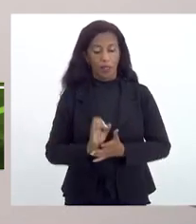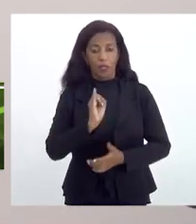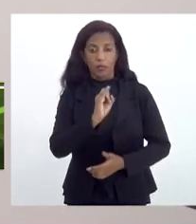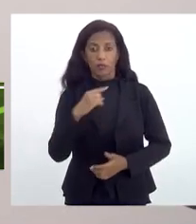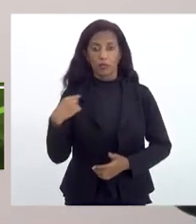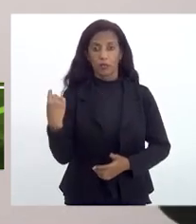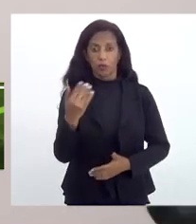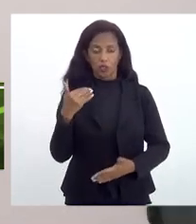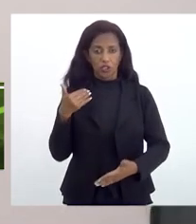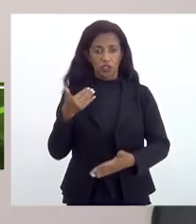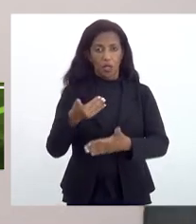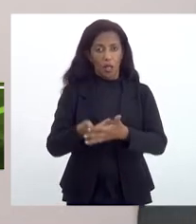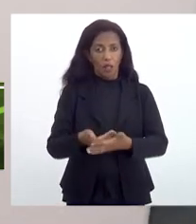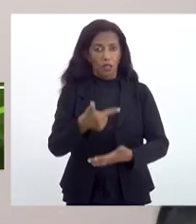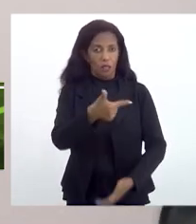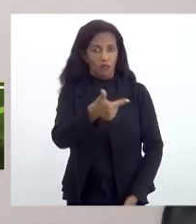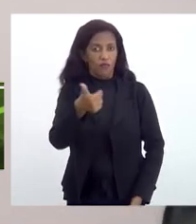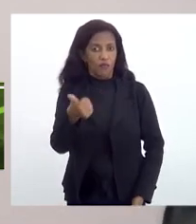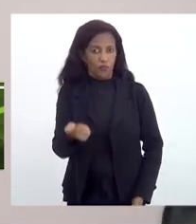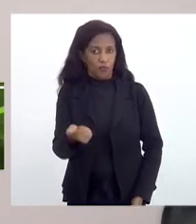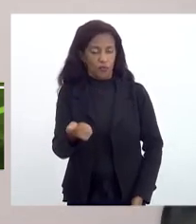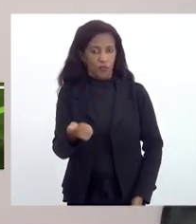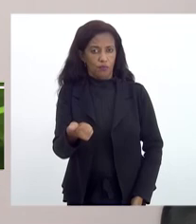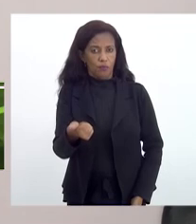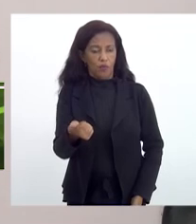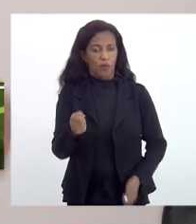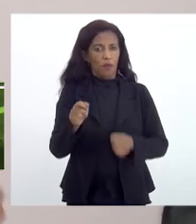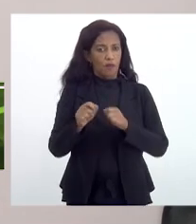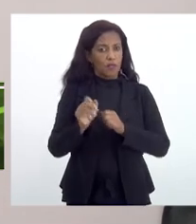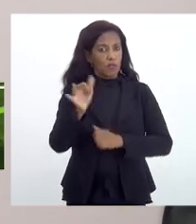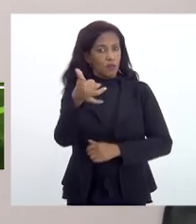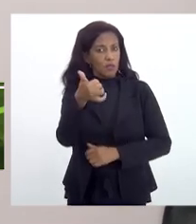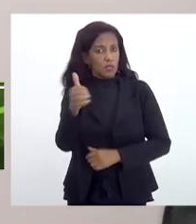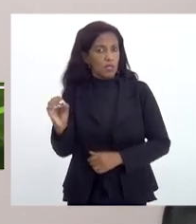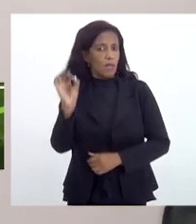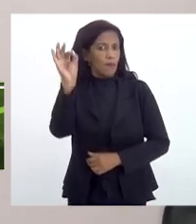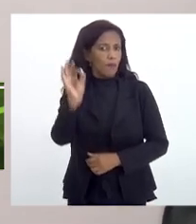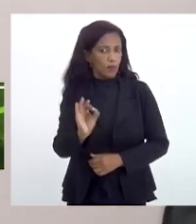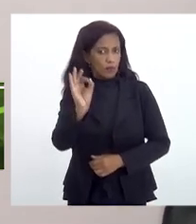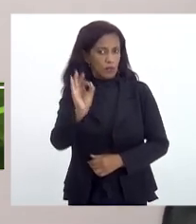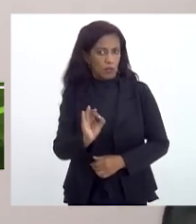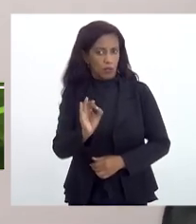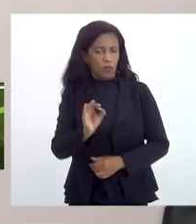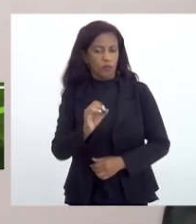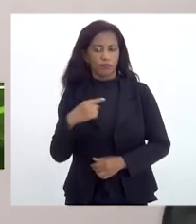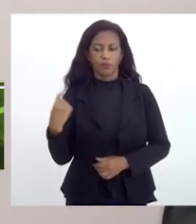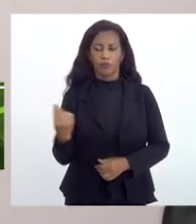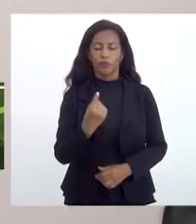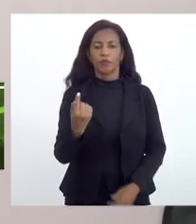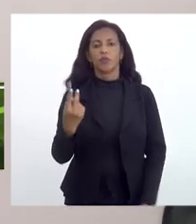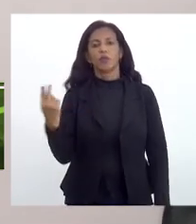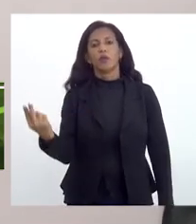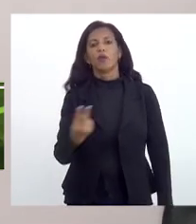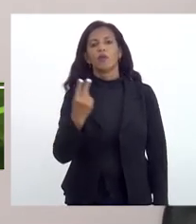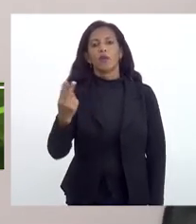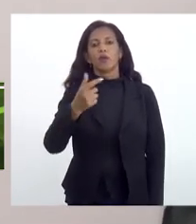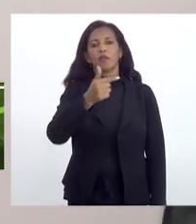chegássemos até o fim de 21, fazendo 100%, nós teríamos o valor de 71